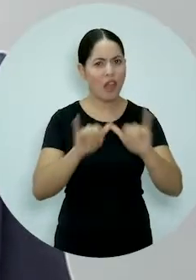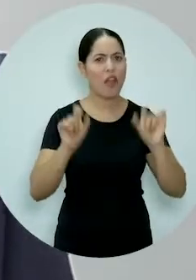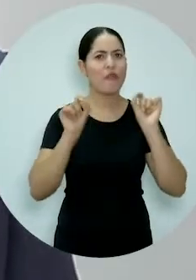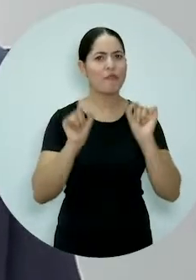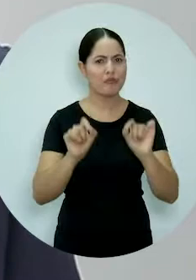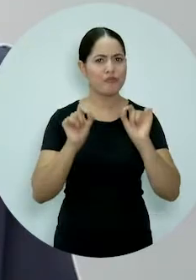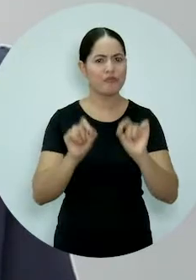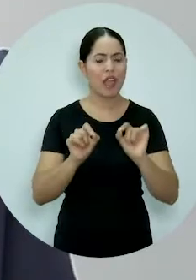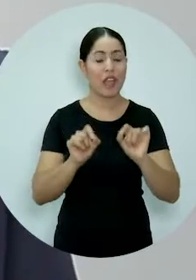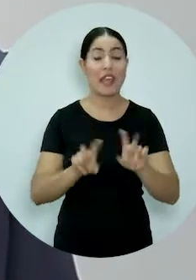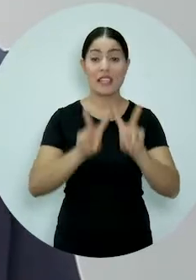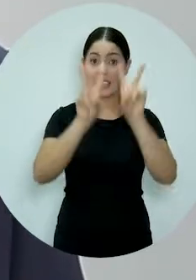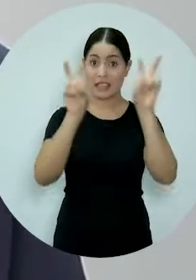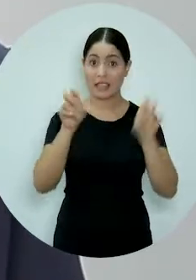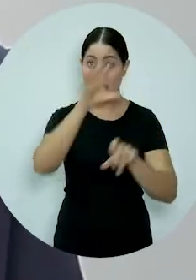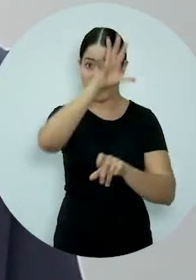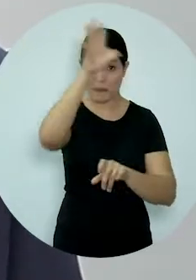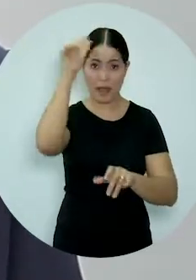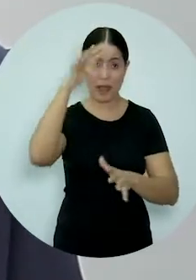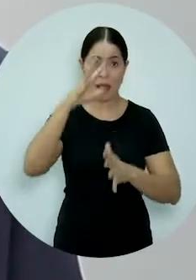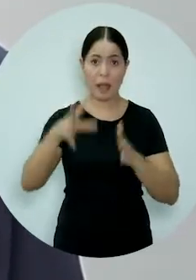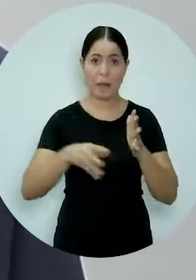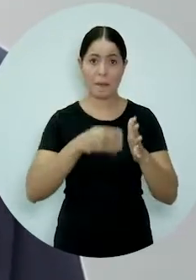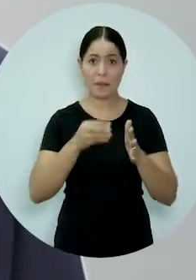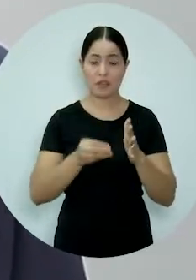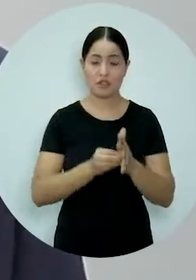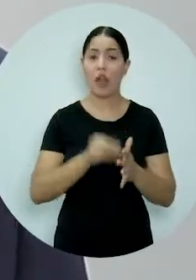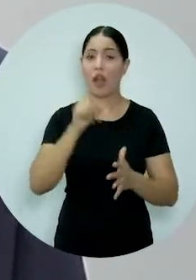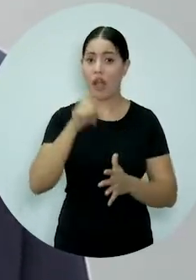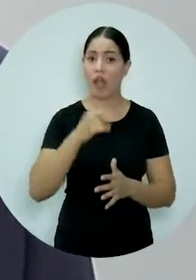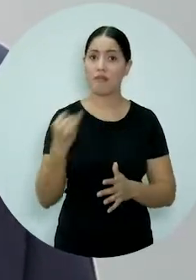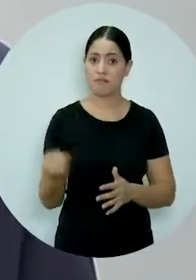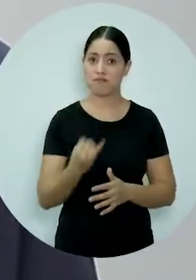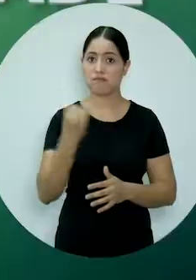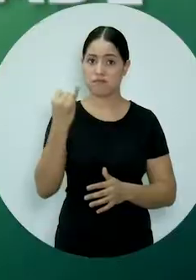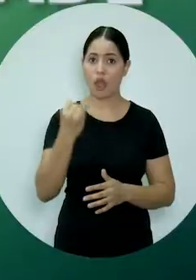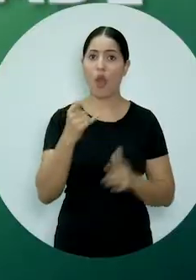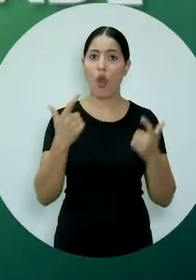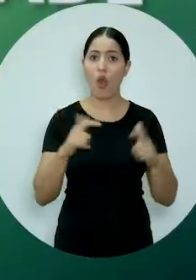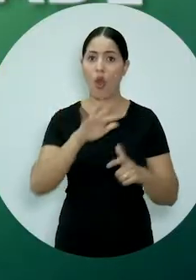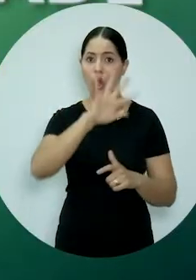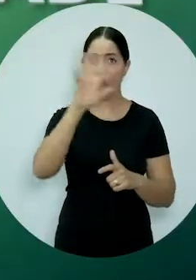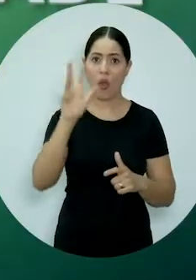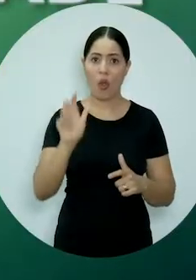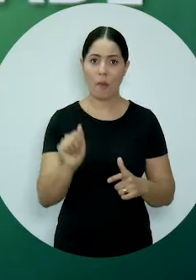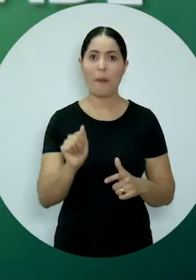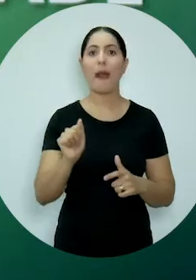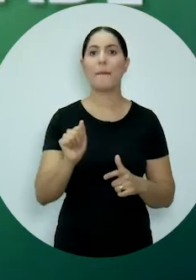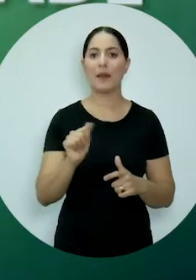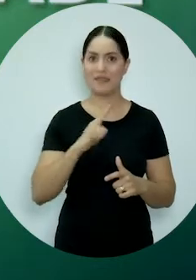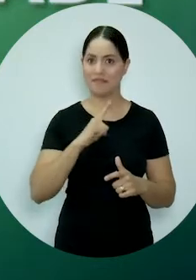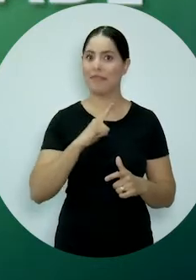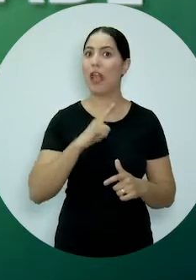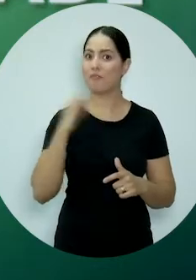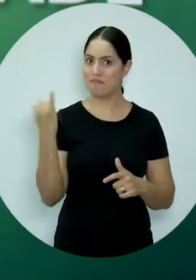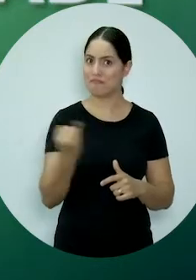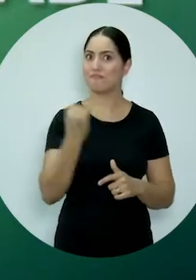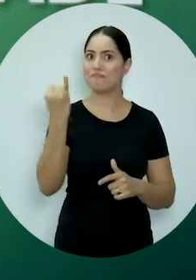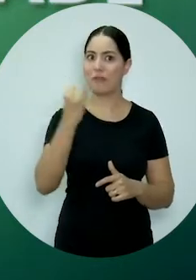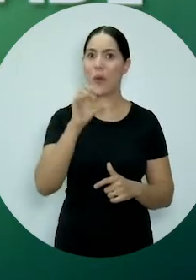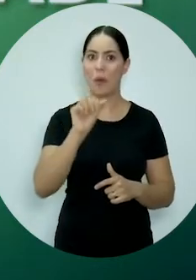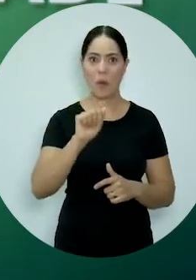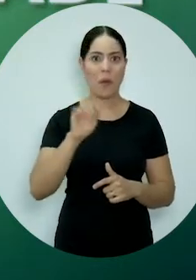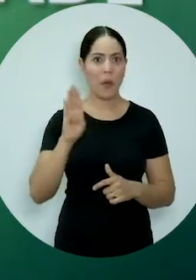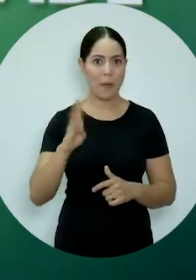dizer que a questão da Amazônia, a questão do meio ambiente está no mapa da OAB Nacional. Doutor Choi, o senhor que é do estado não poderia deixar de perguntar.